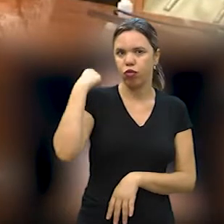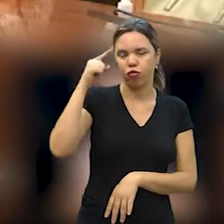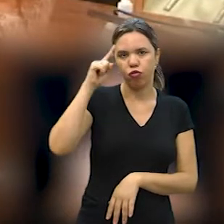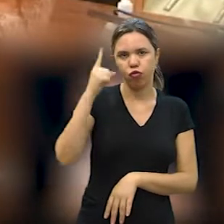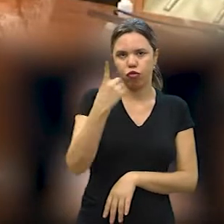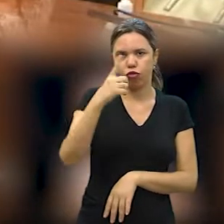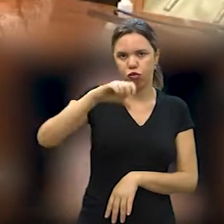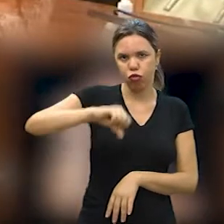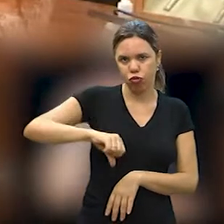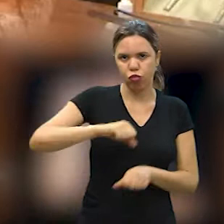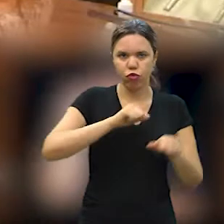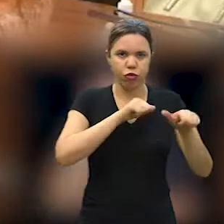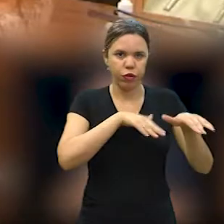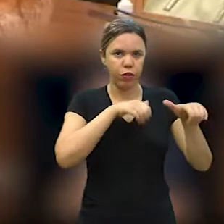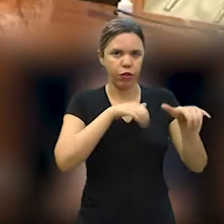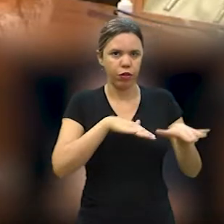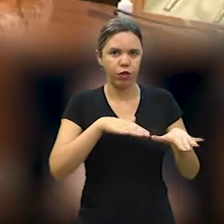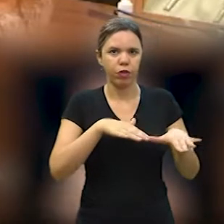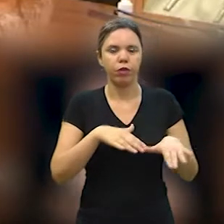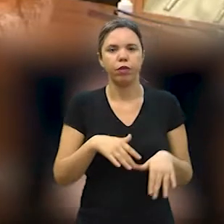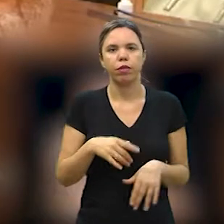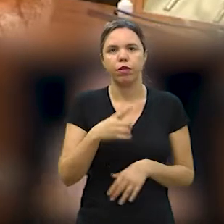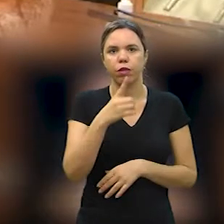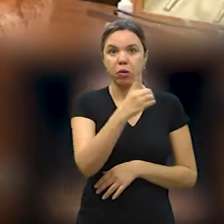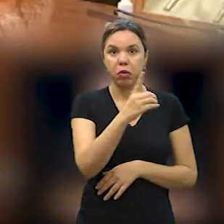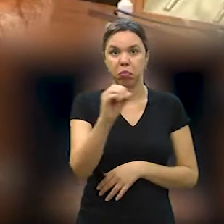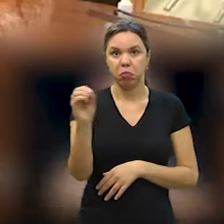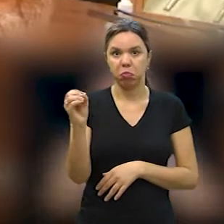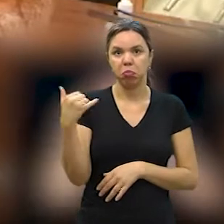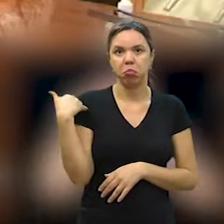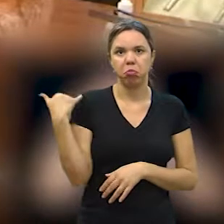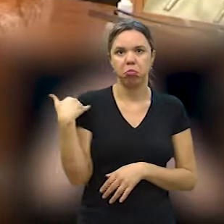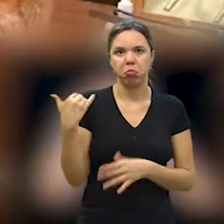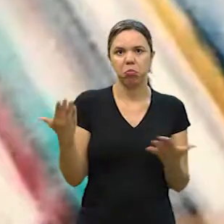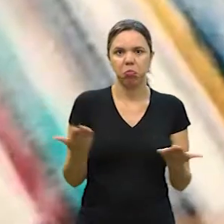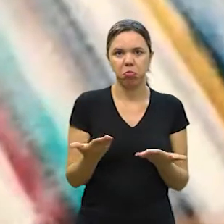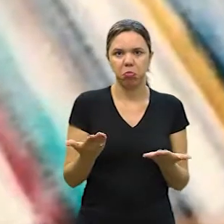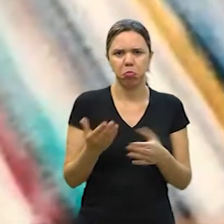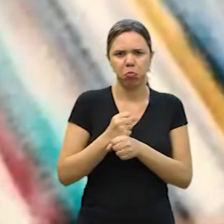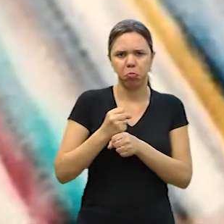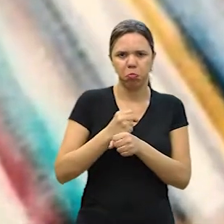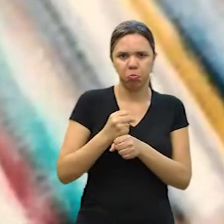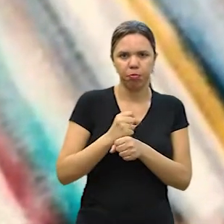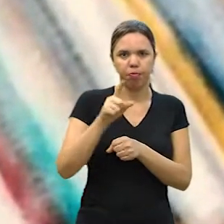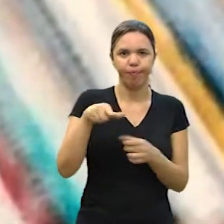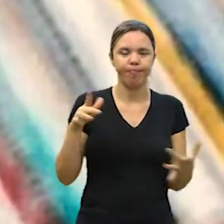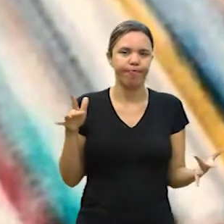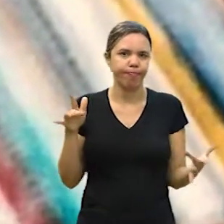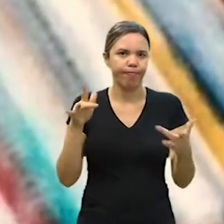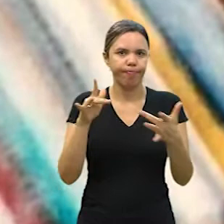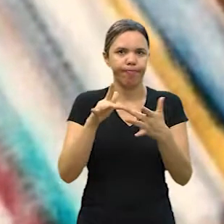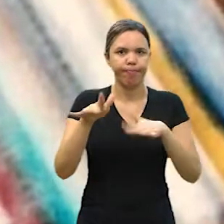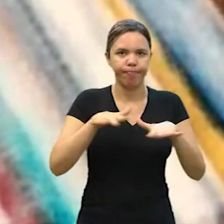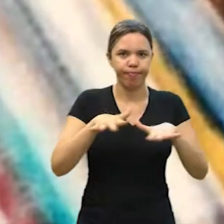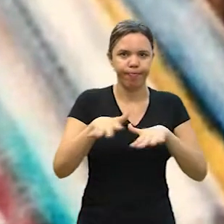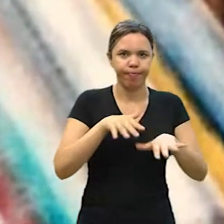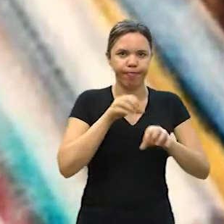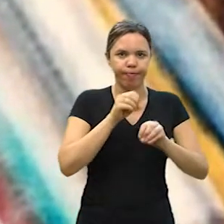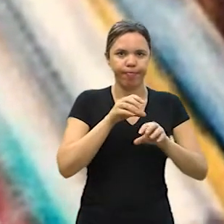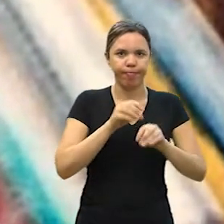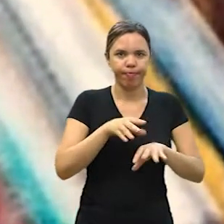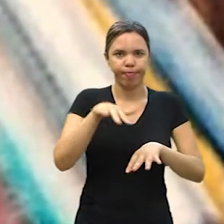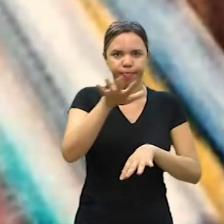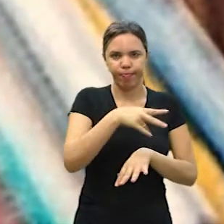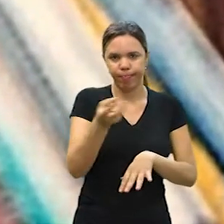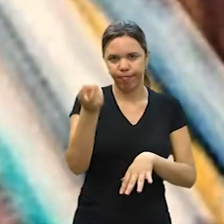que no último dia Dezenove de Setembro completaria 100 anos este Centenário EA ligação com os